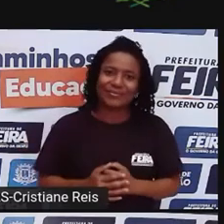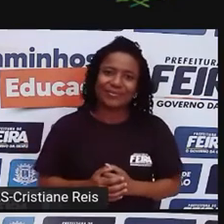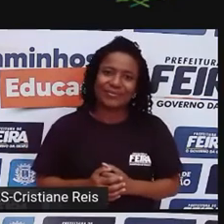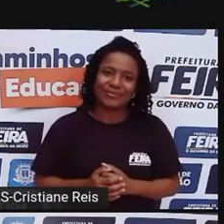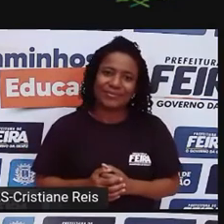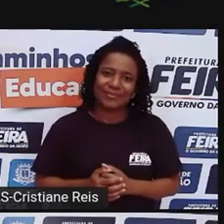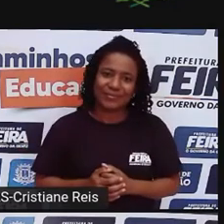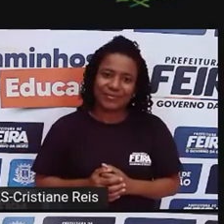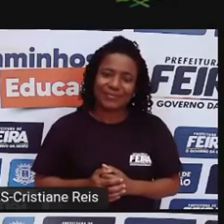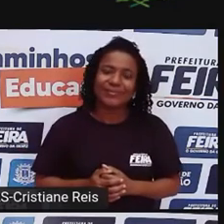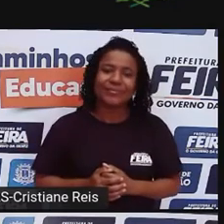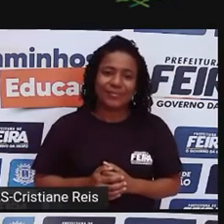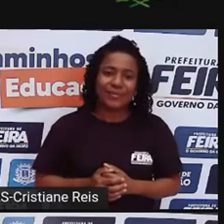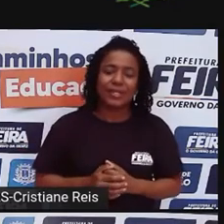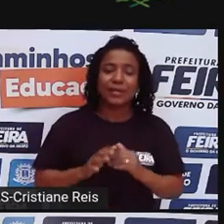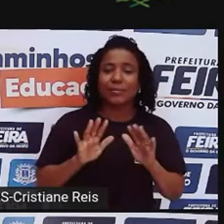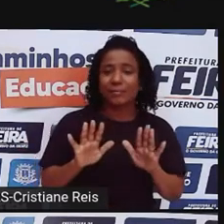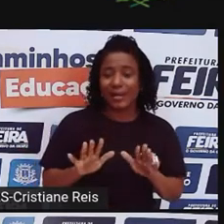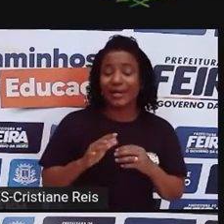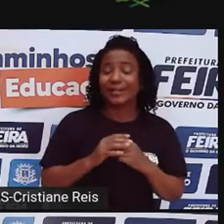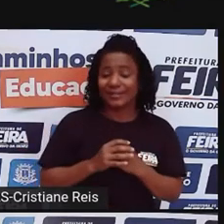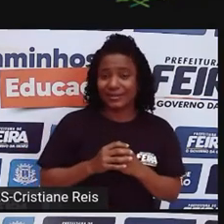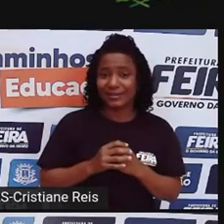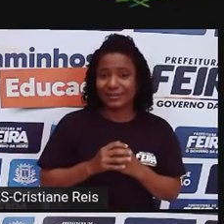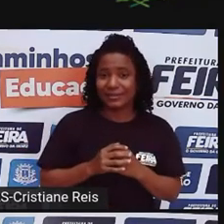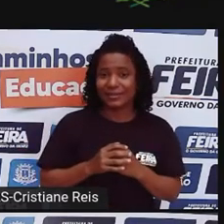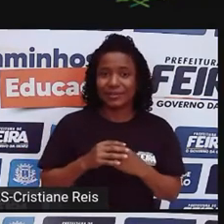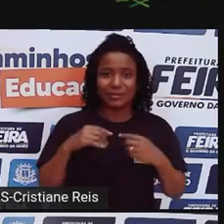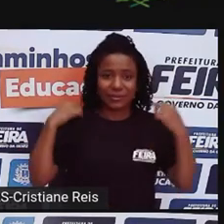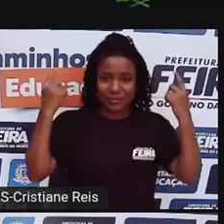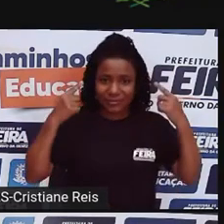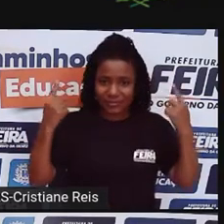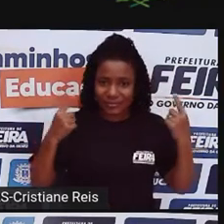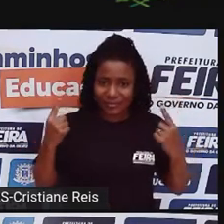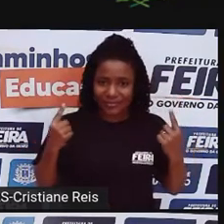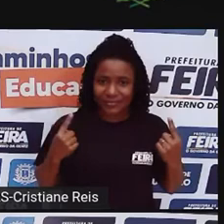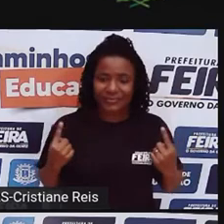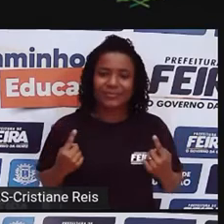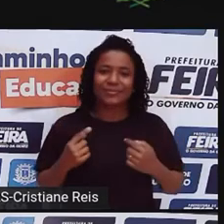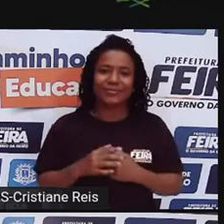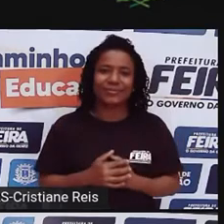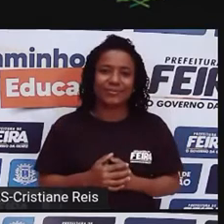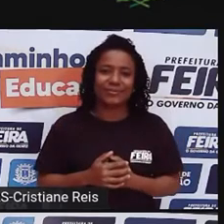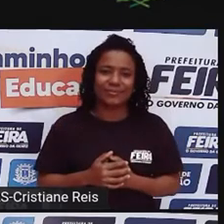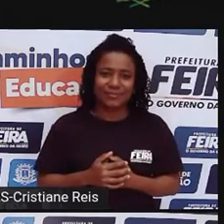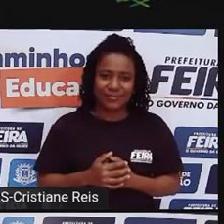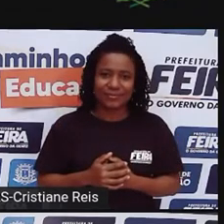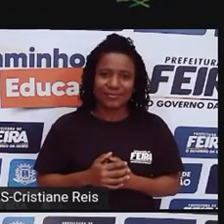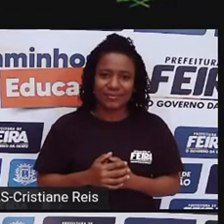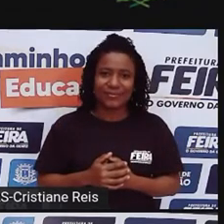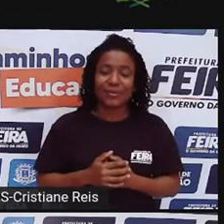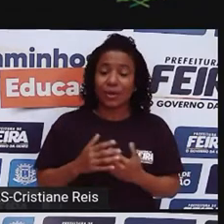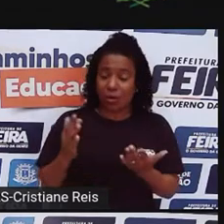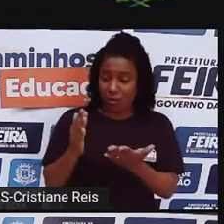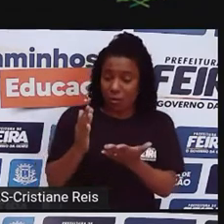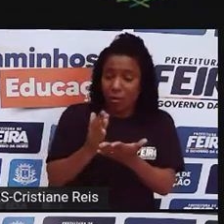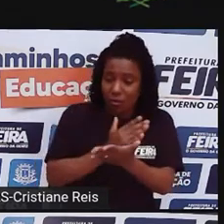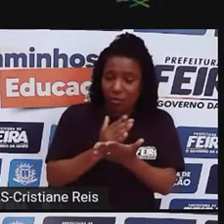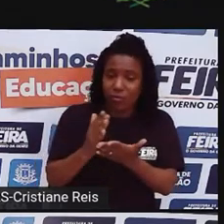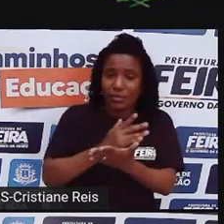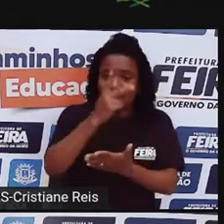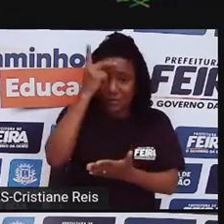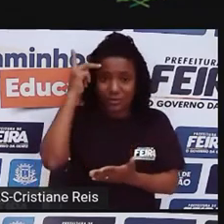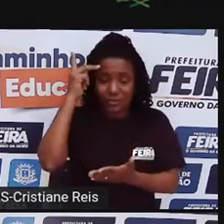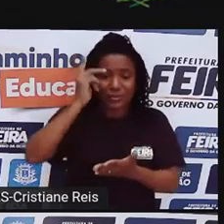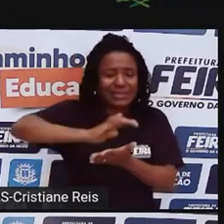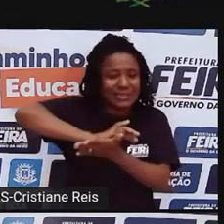Como isso impacta no nosso dia a dia, o tantos relatos que a gente vê de pessoas que sofreram